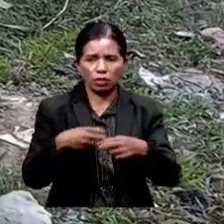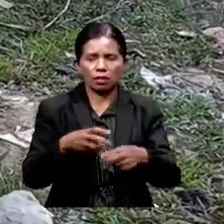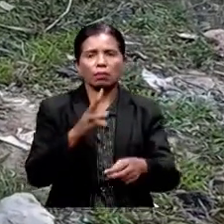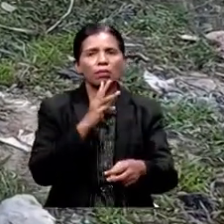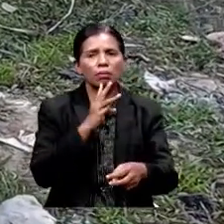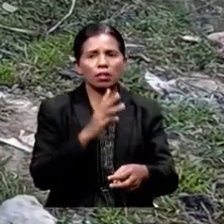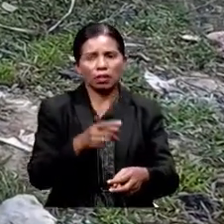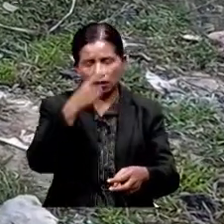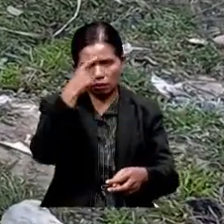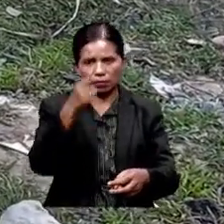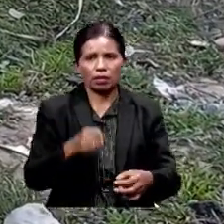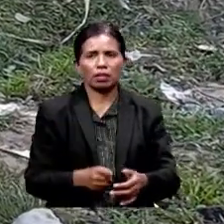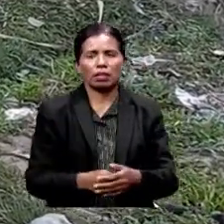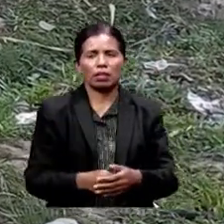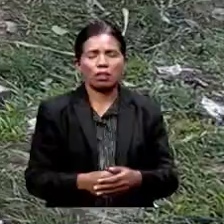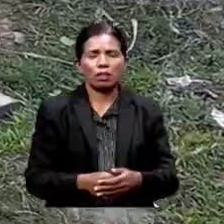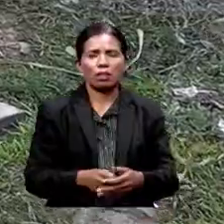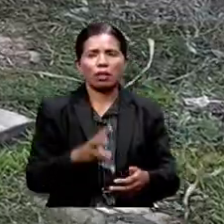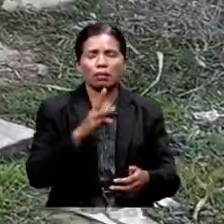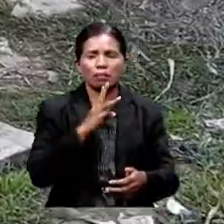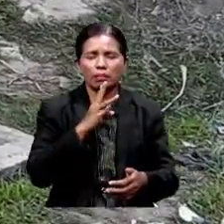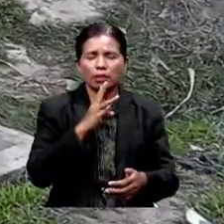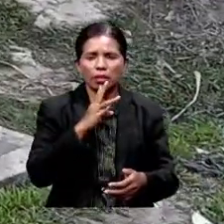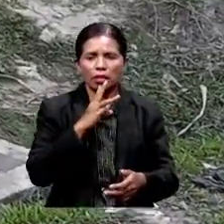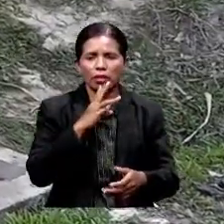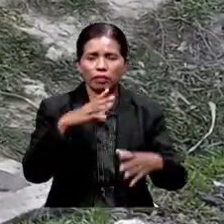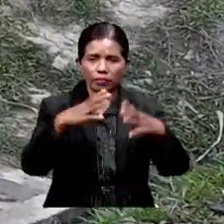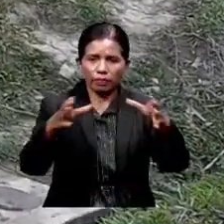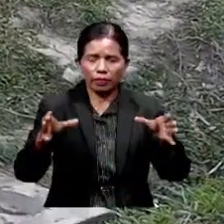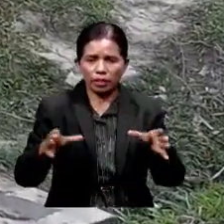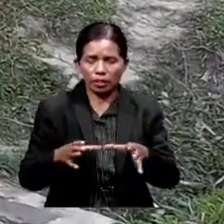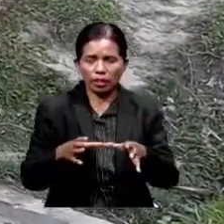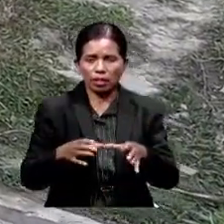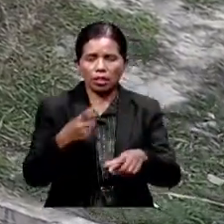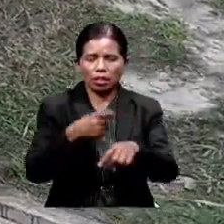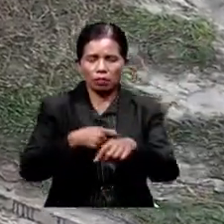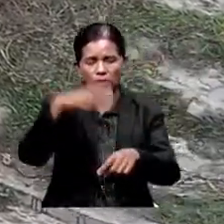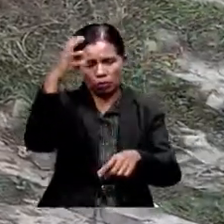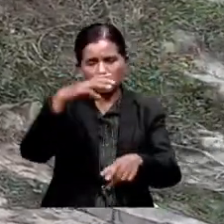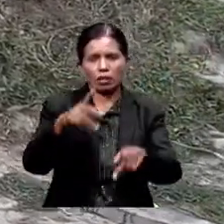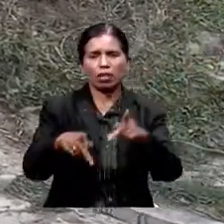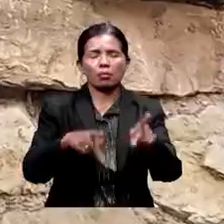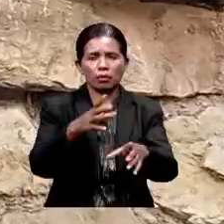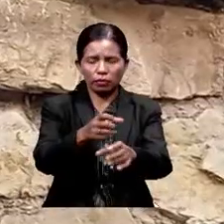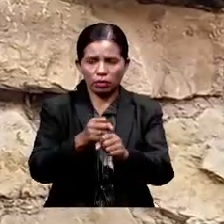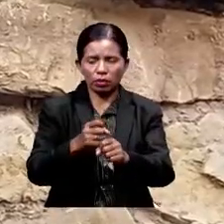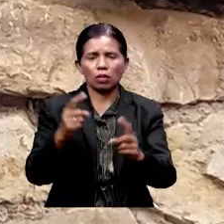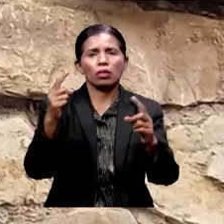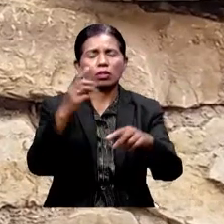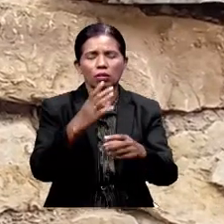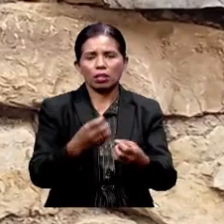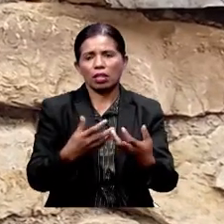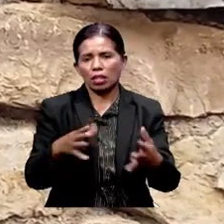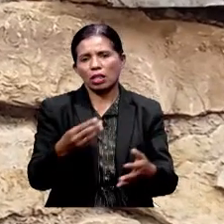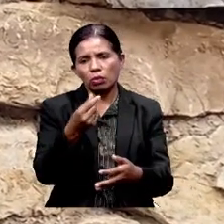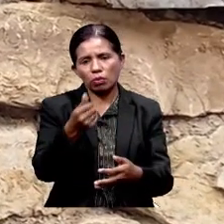tamba demata ne demaka ya tempo udan komunidade kur to in loran ne maran utona era de